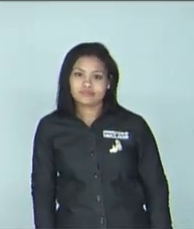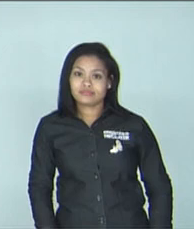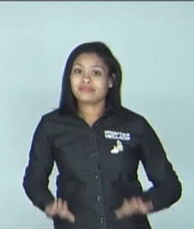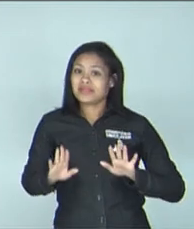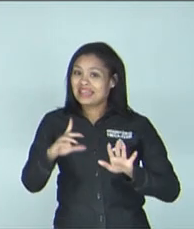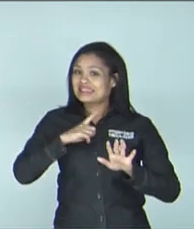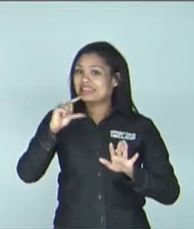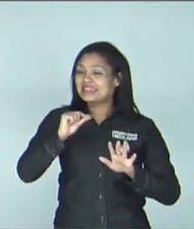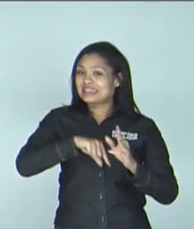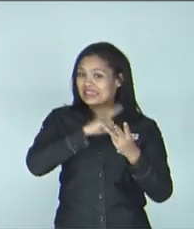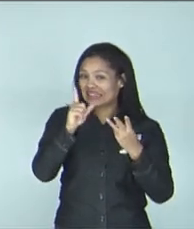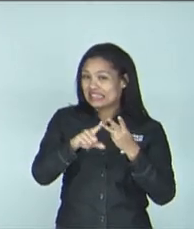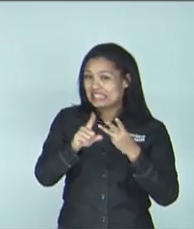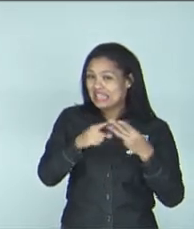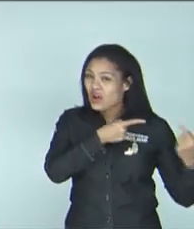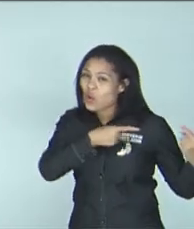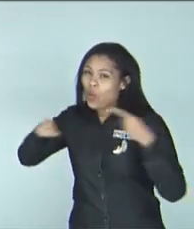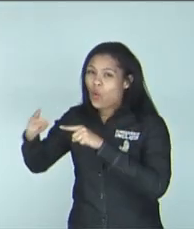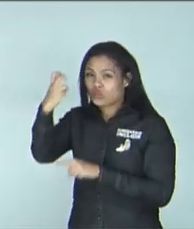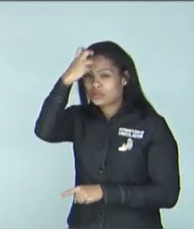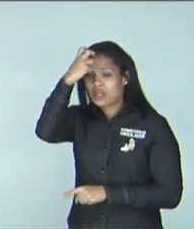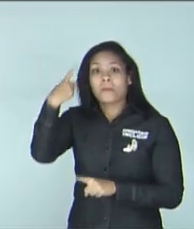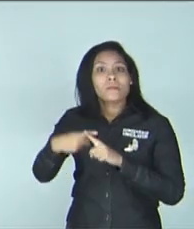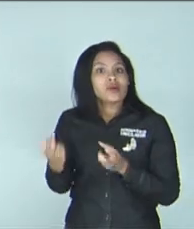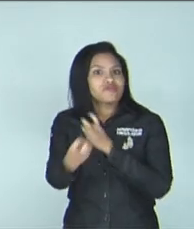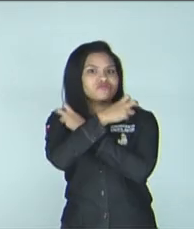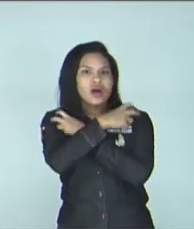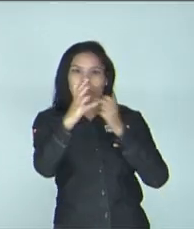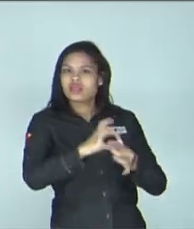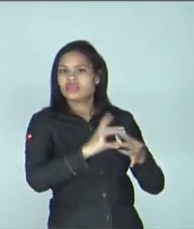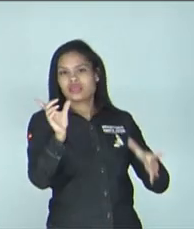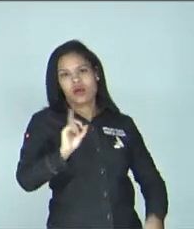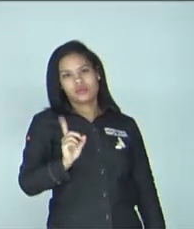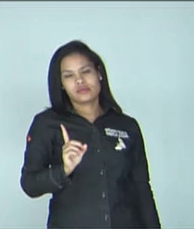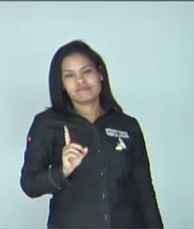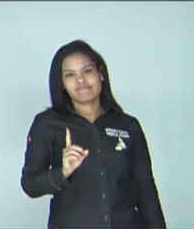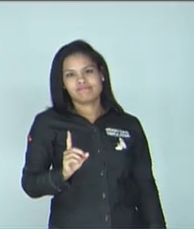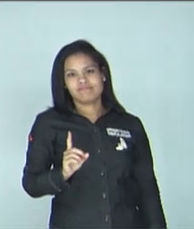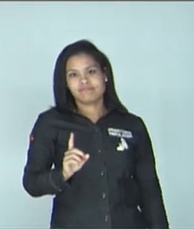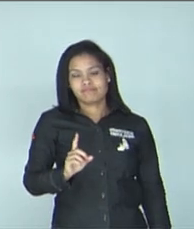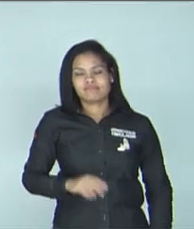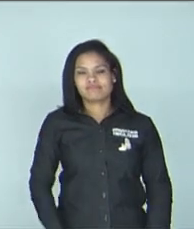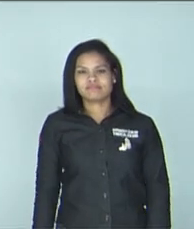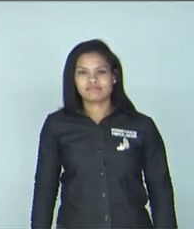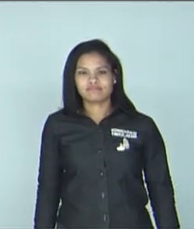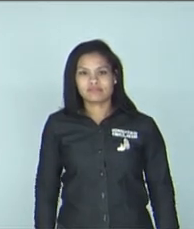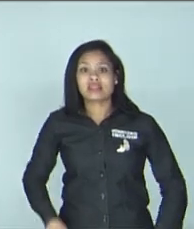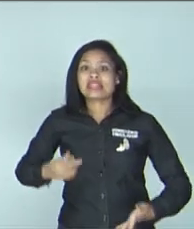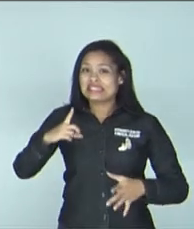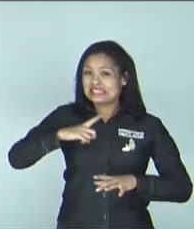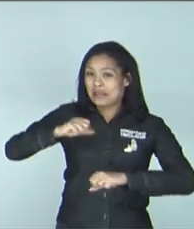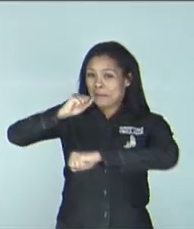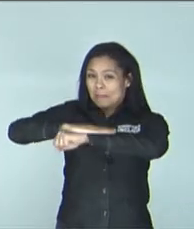terceira praga é porque farol não deixou de novo povo ir deus com satisfação as